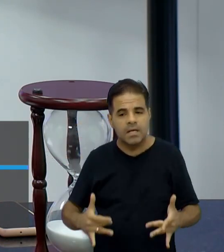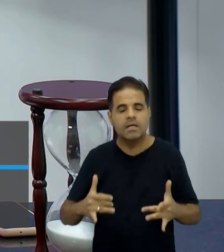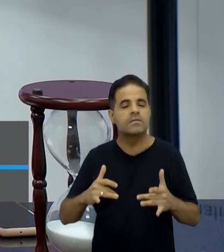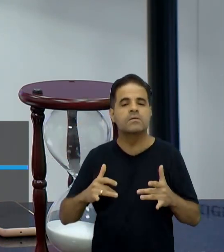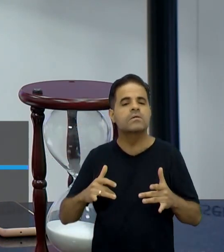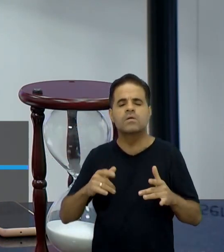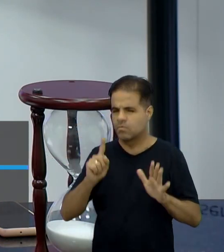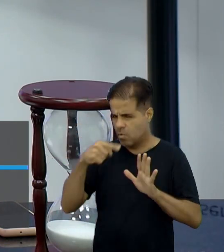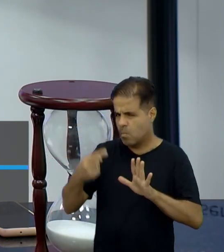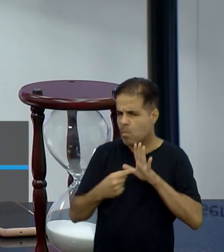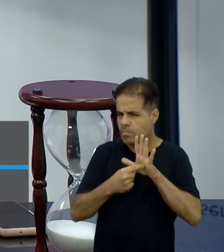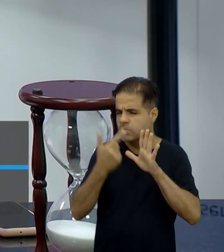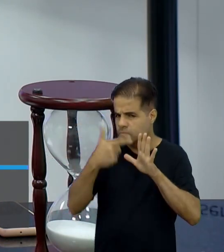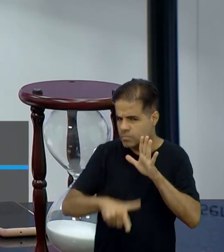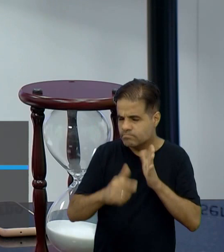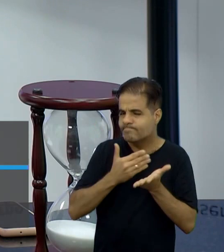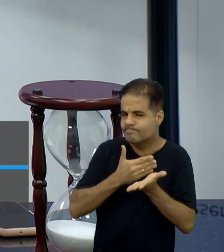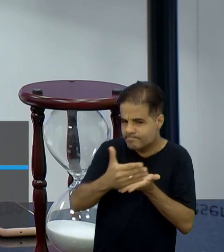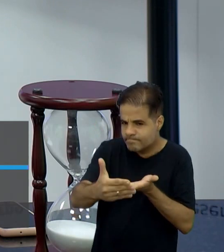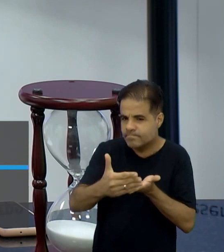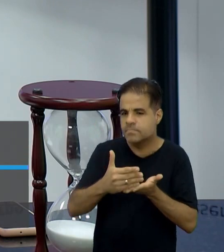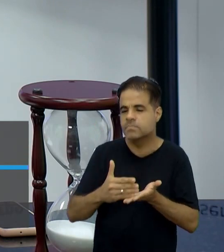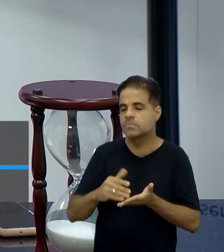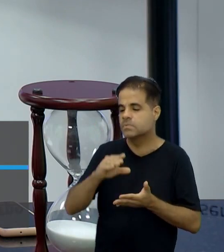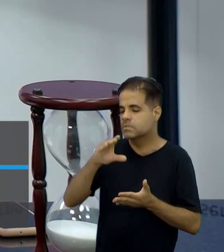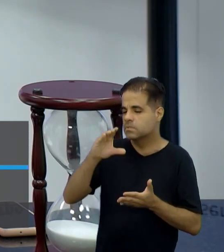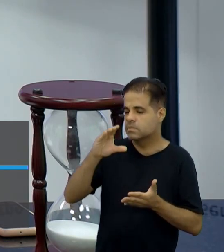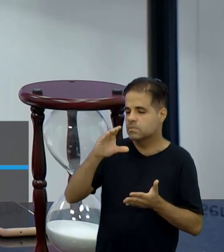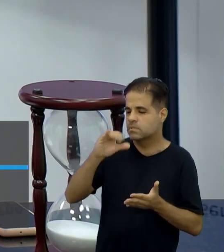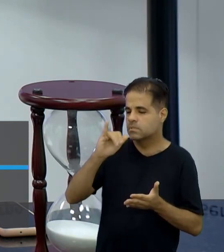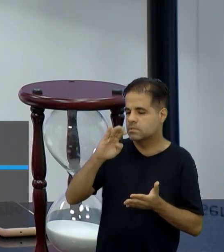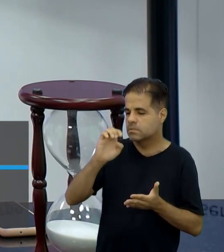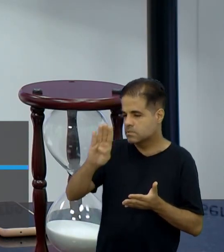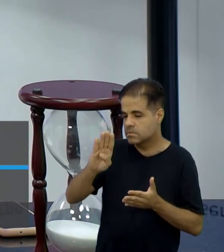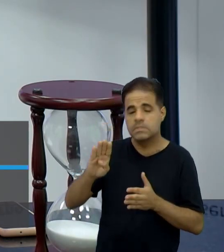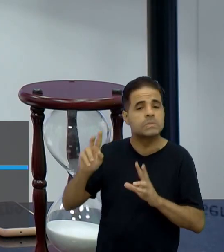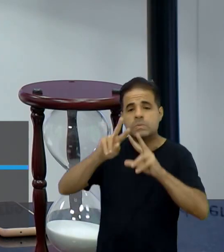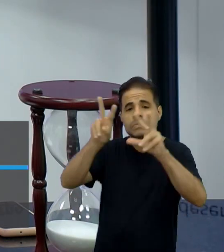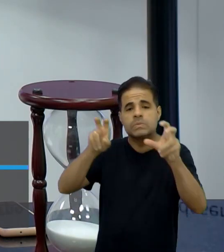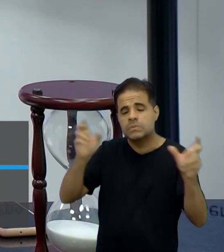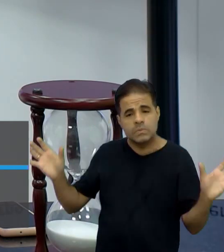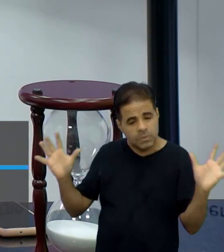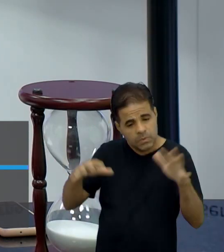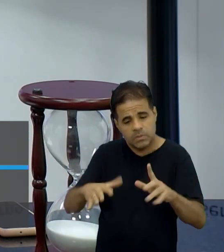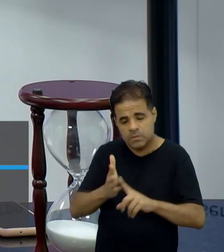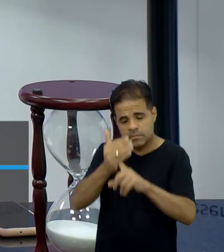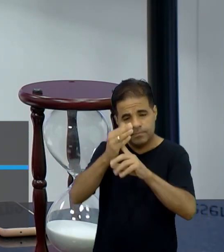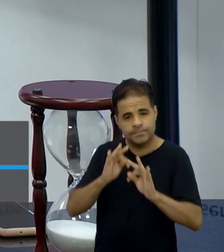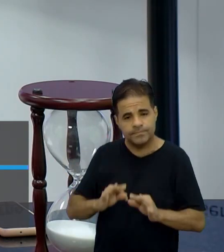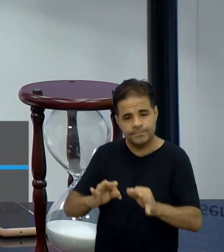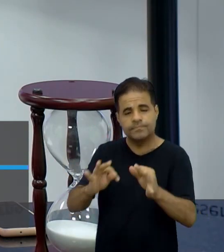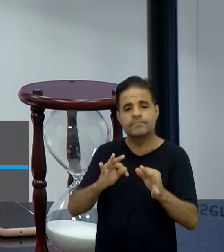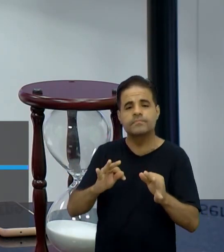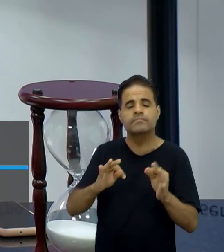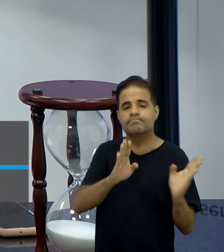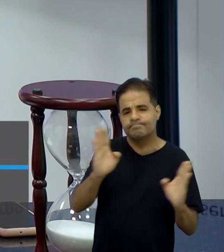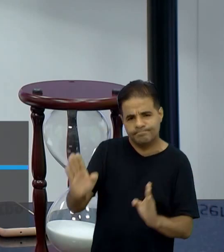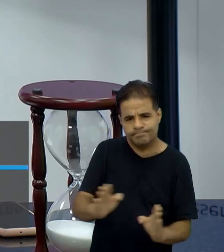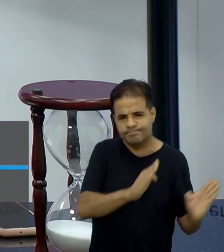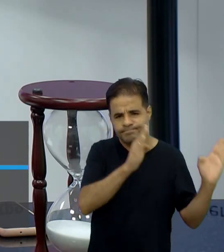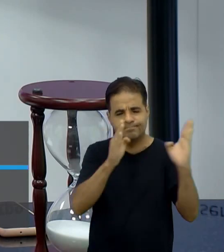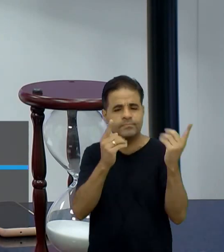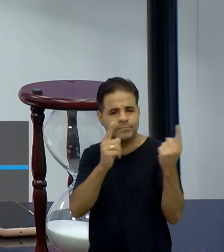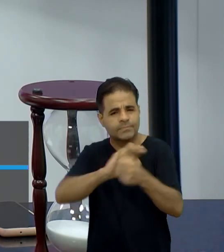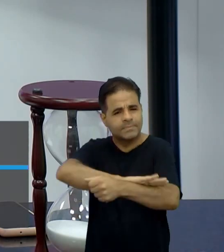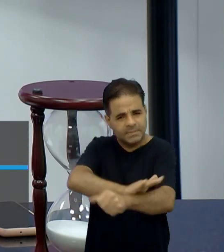Palmares. Eu vou mostrar uma outra iniciativa onde o CIEBP une também a questão da tecnologia com a trilha antirracista. Dá uma olhadinha, eu